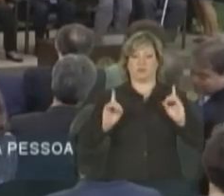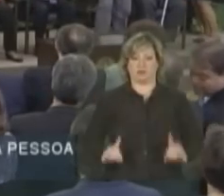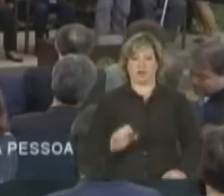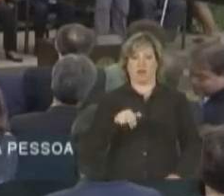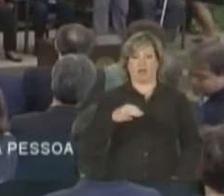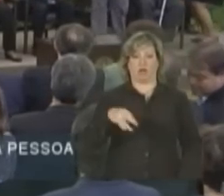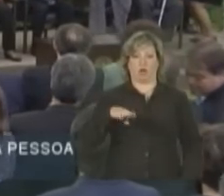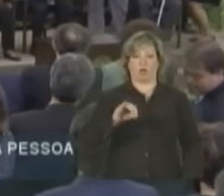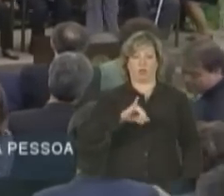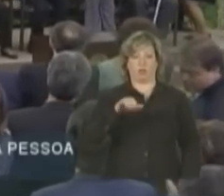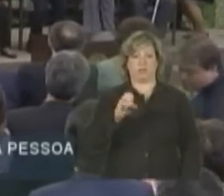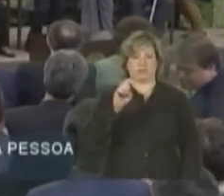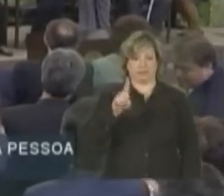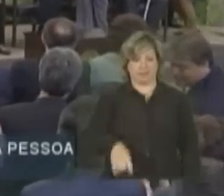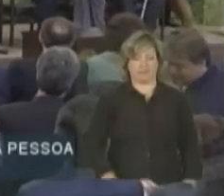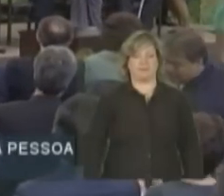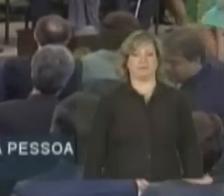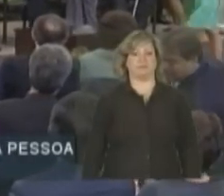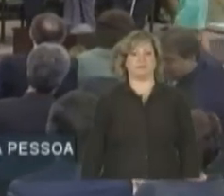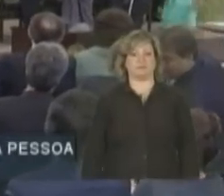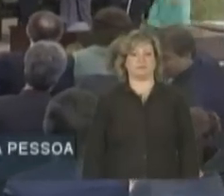Ferreira.